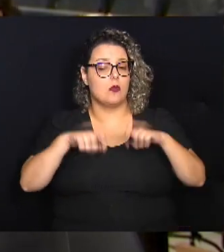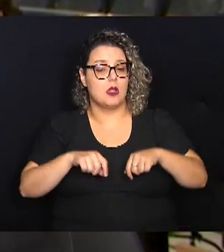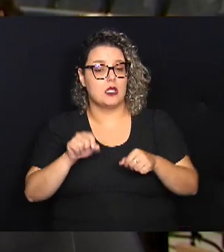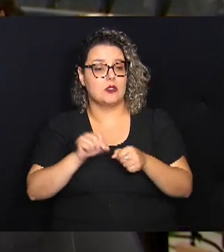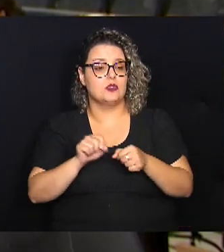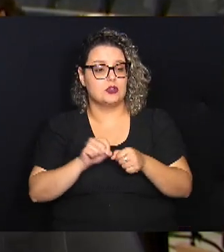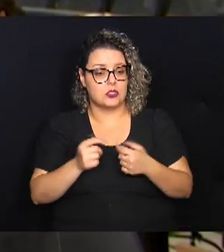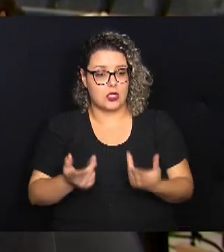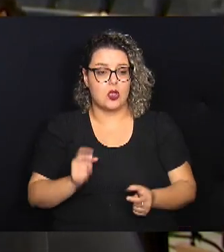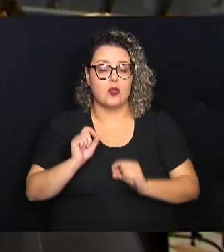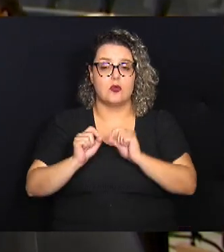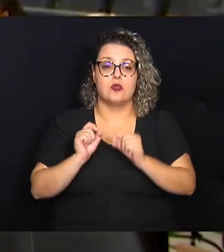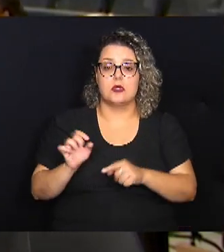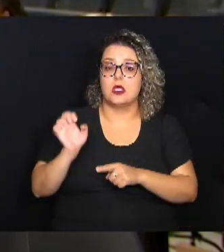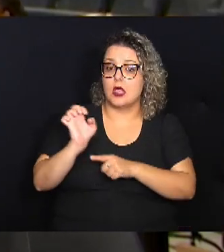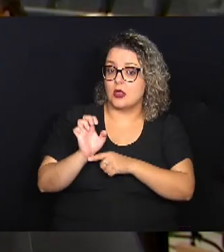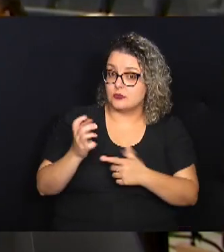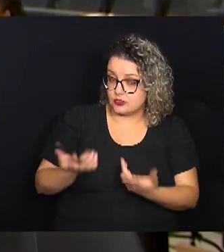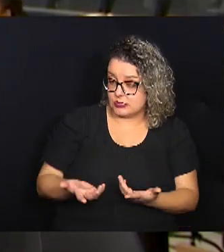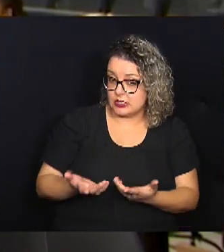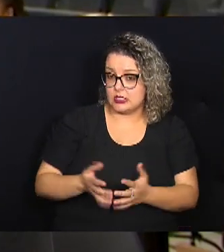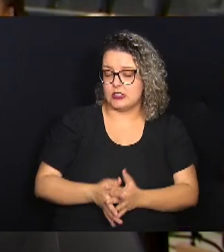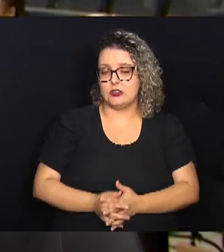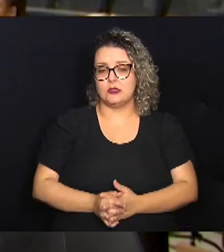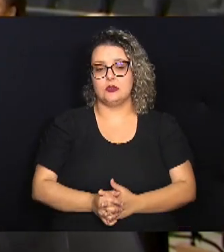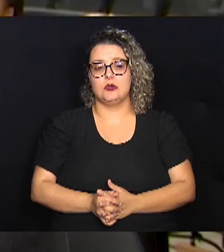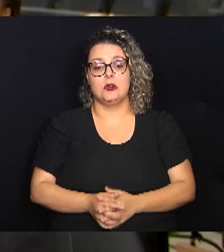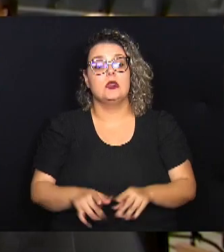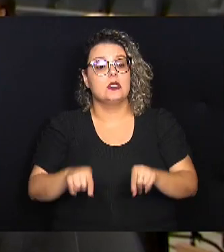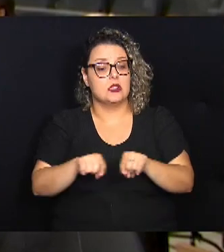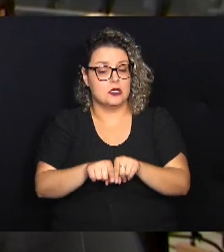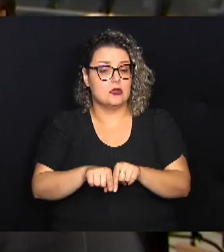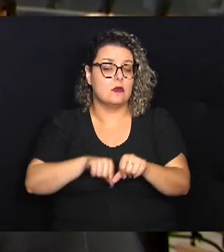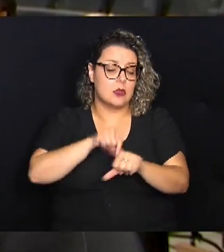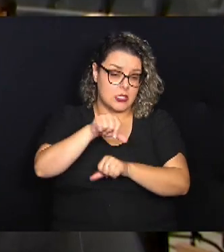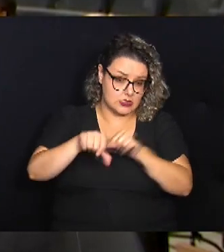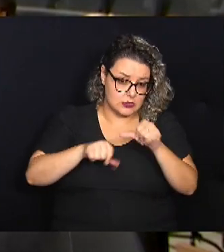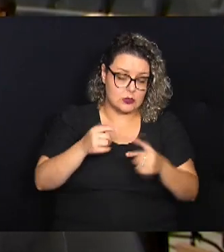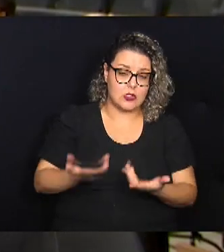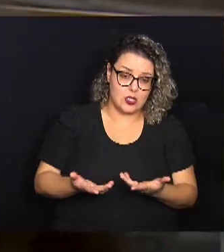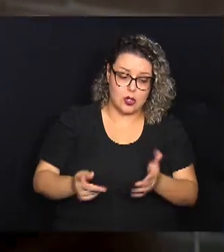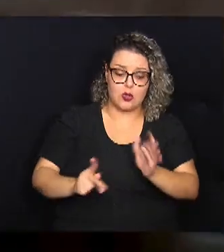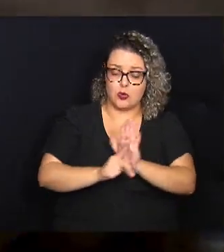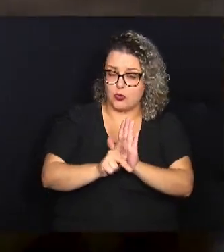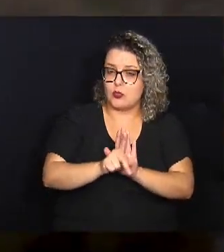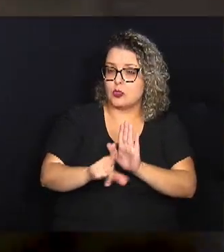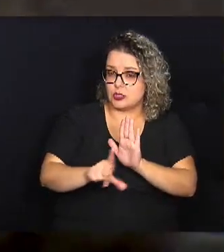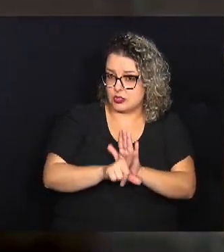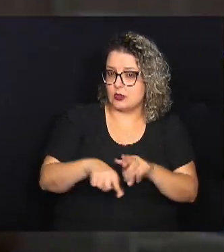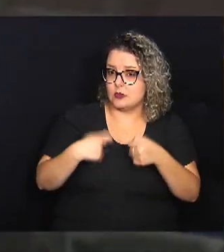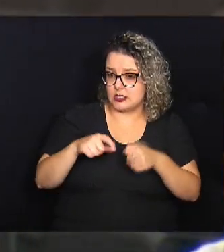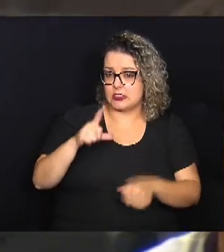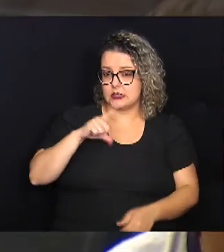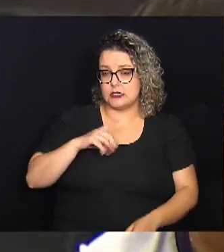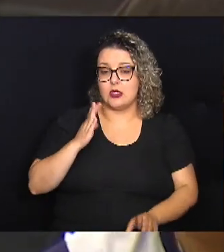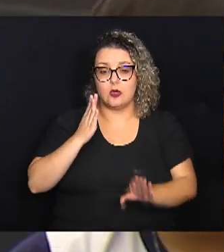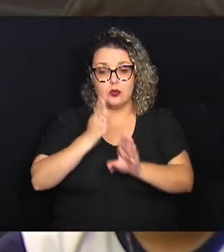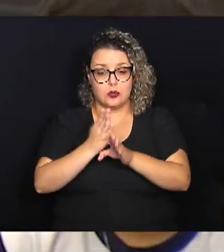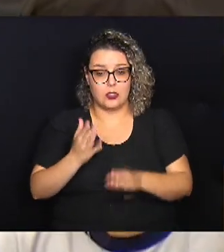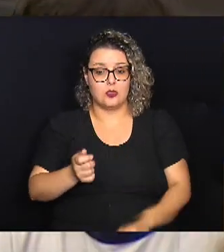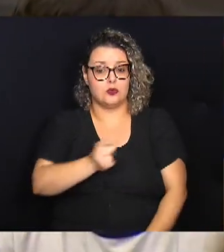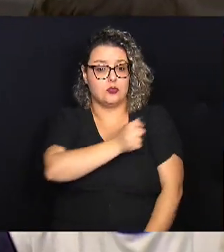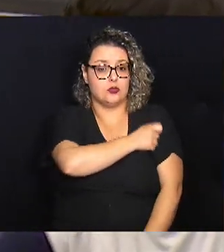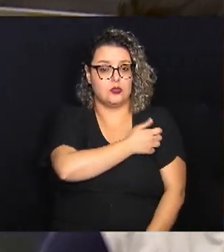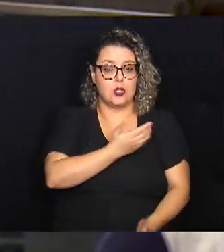que é competência do Estado, e também as modificações, né, que um projeto de lei precisa ter. Durante o encontro, os